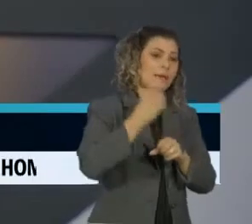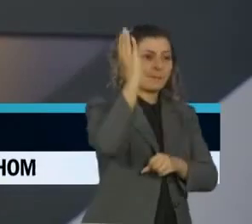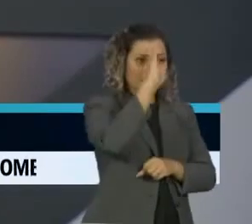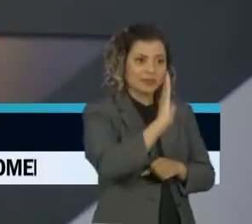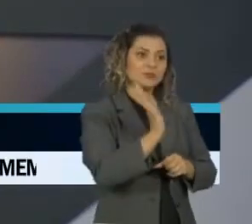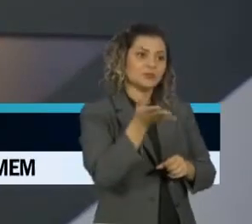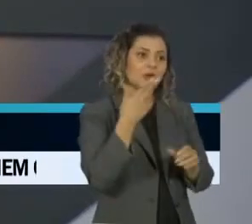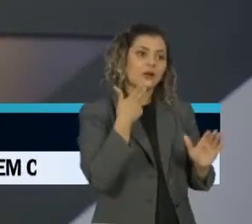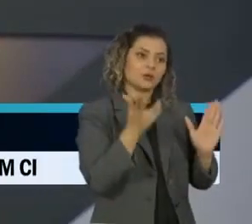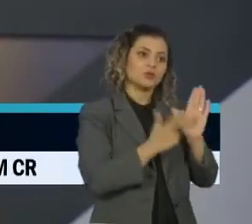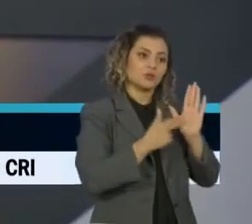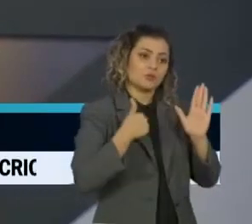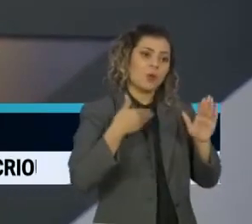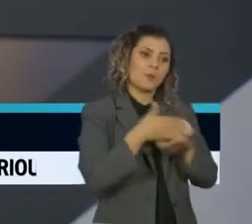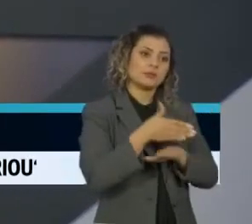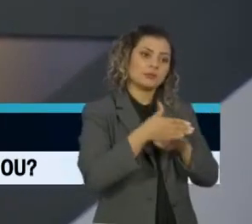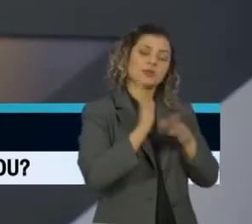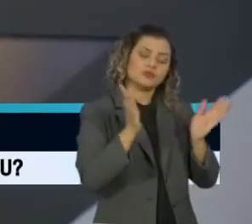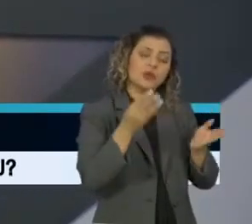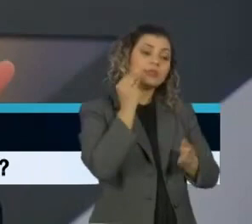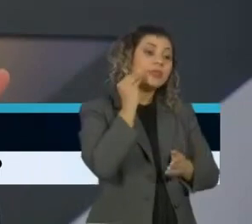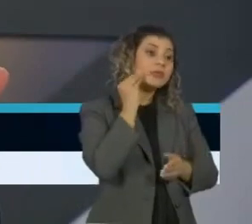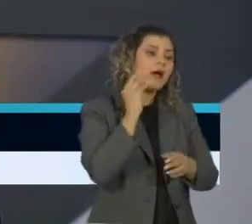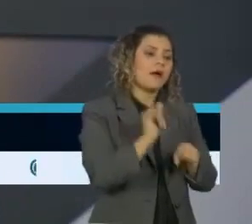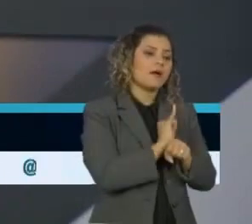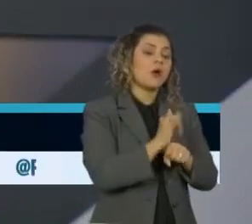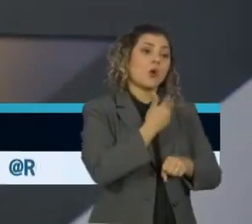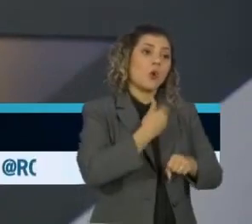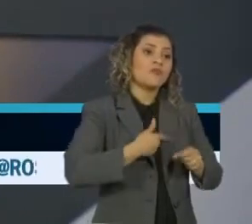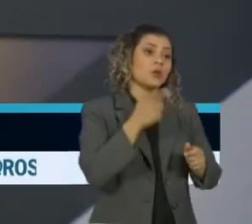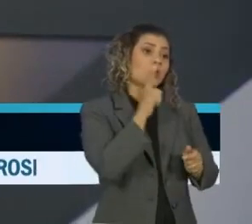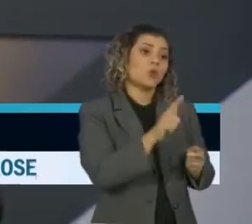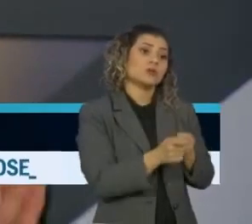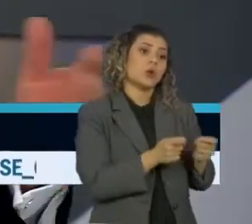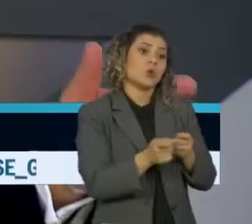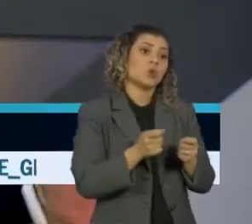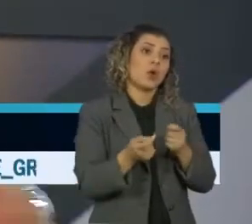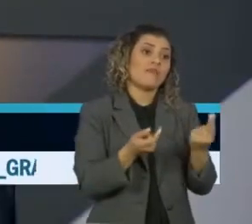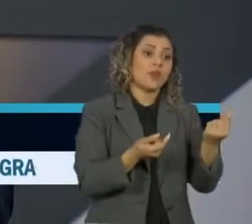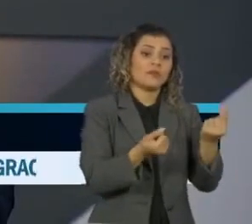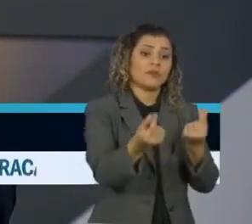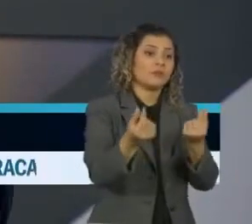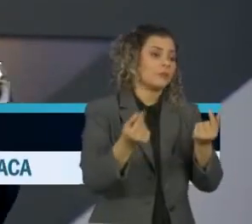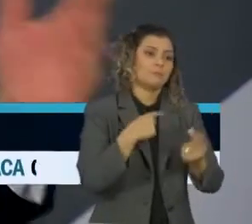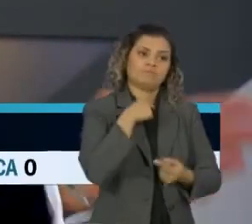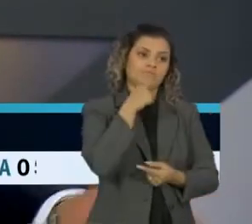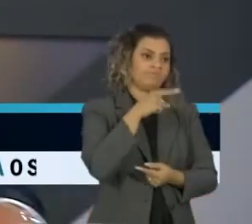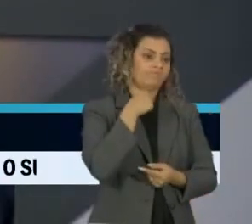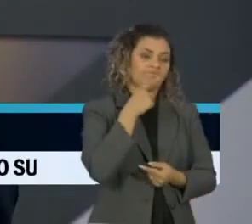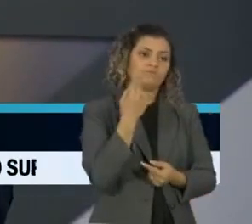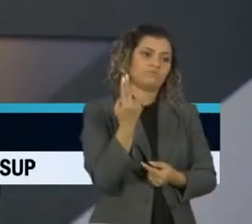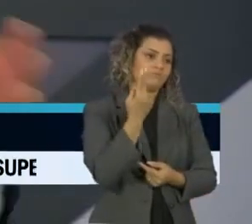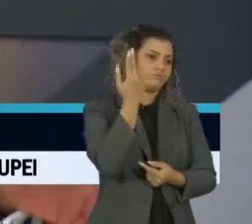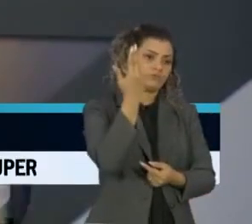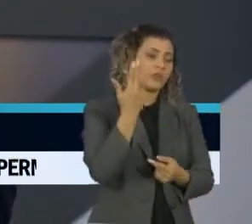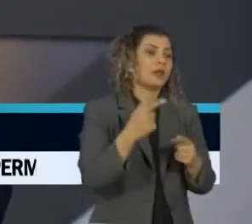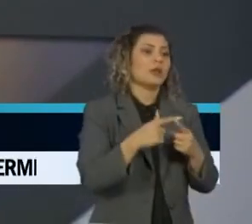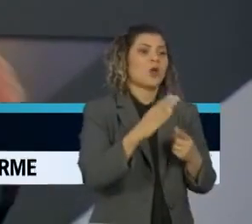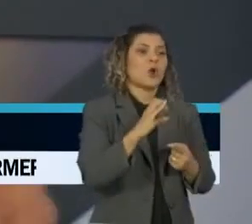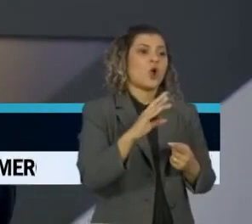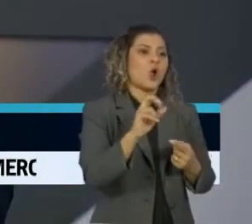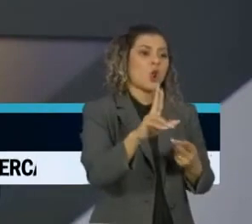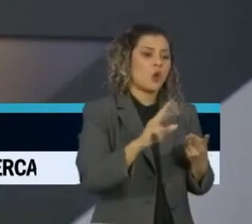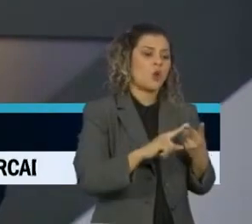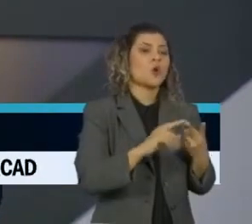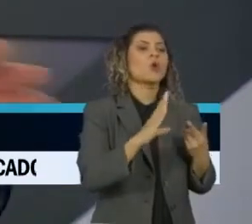eu até confesso que participei de algumas, de que o Estado controlar preço nos vários planos, isso desde o plano Cruzado, plano Collor,